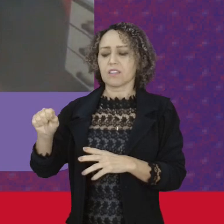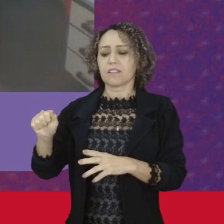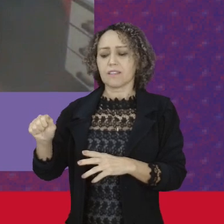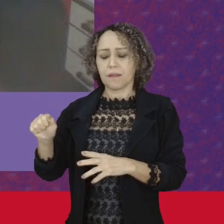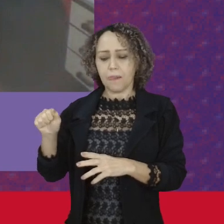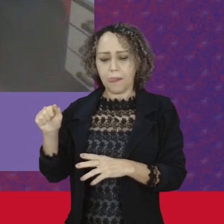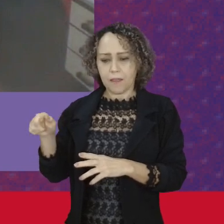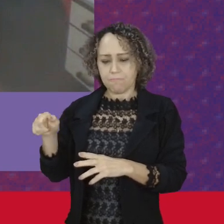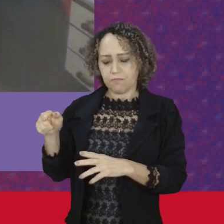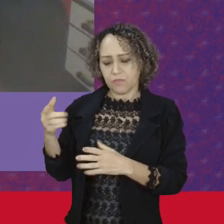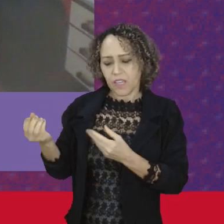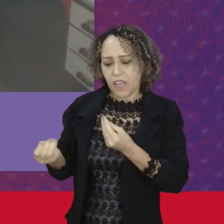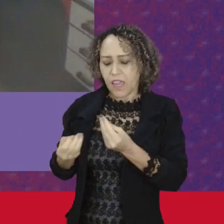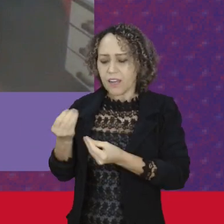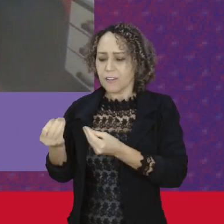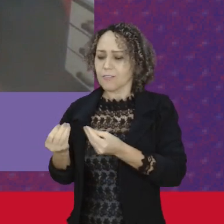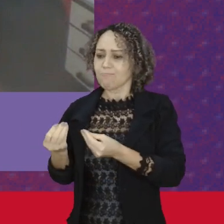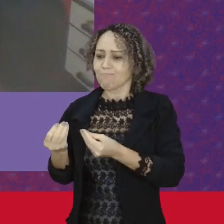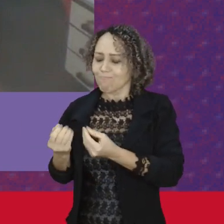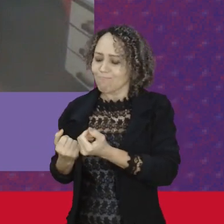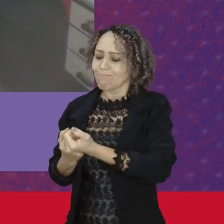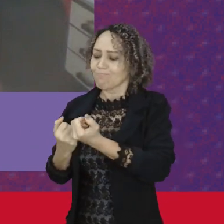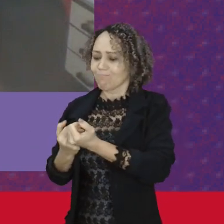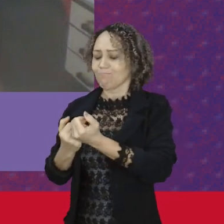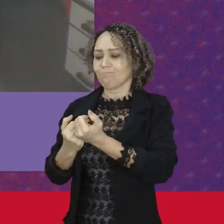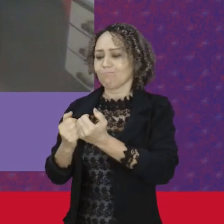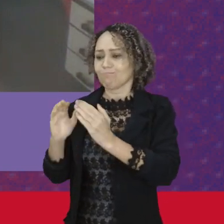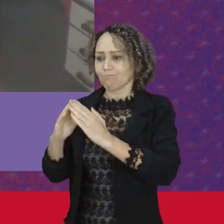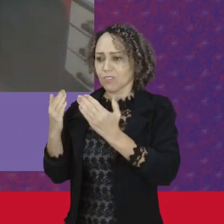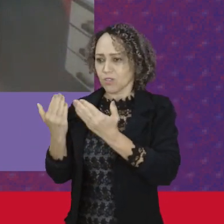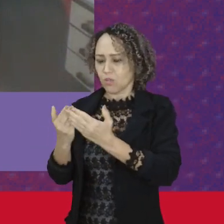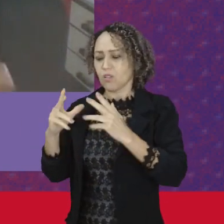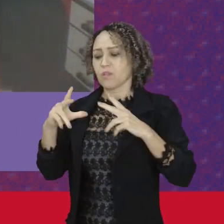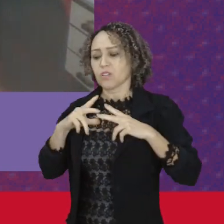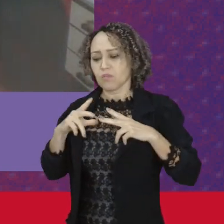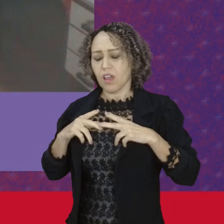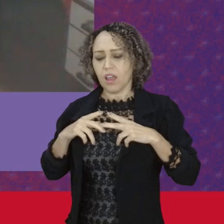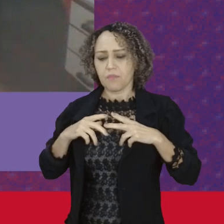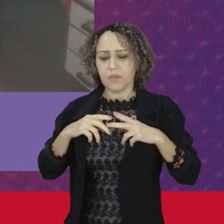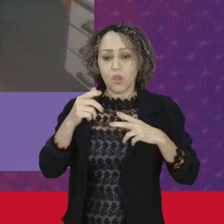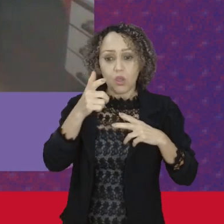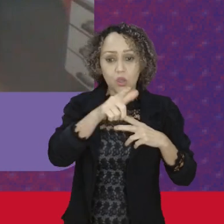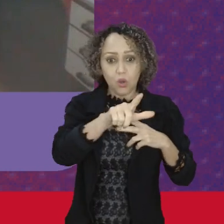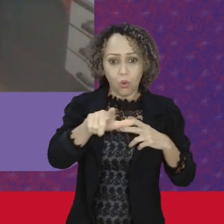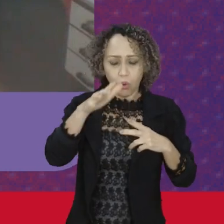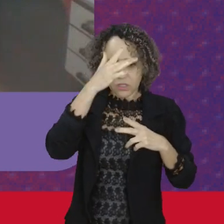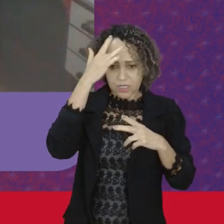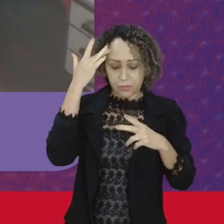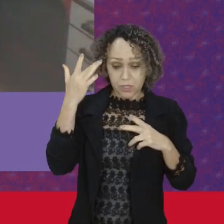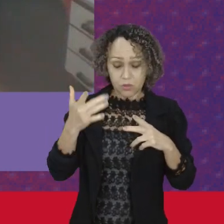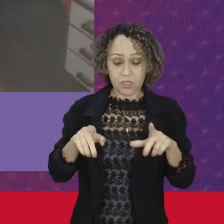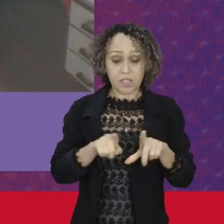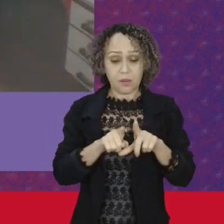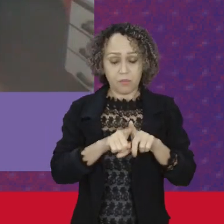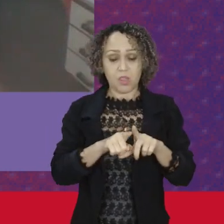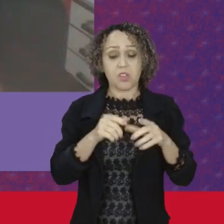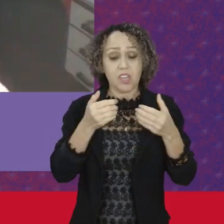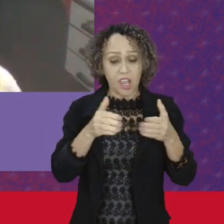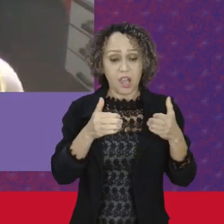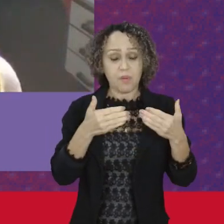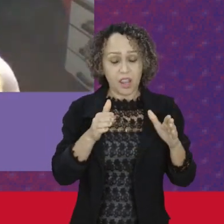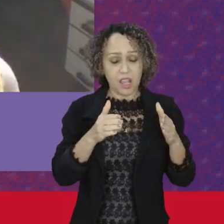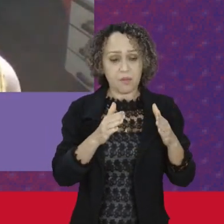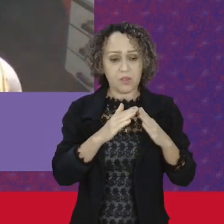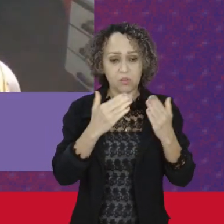pessoas que também abrem escolas particulares que vão fazer um movimento contra ela, lá no Rio de Janeiro. Porque no Rio Grande do